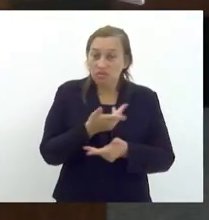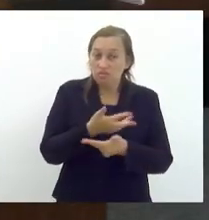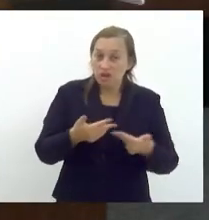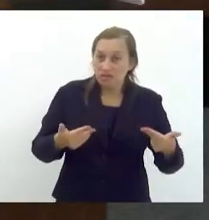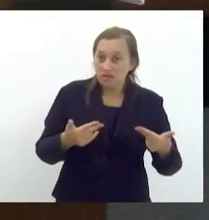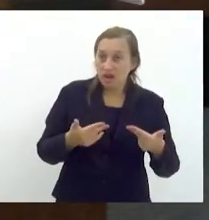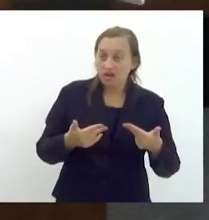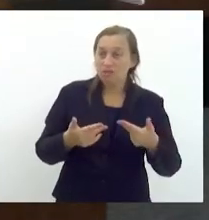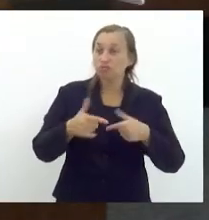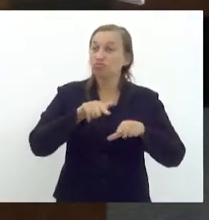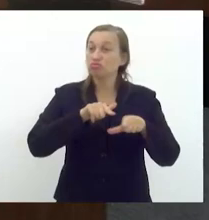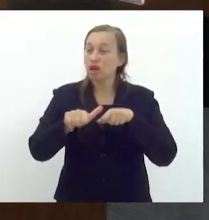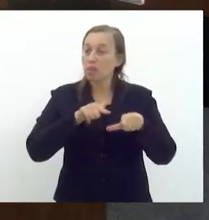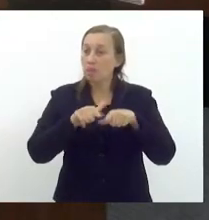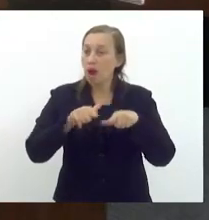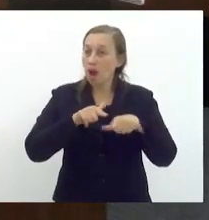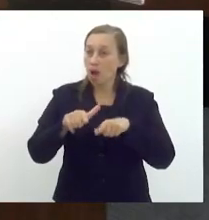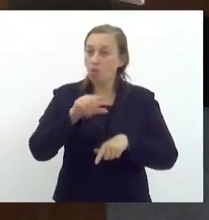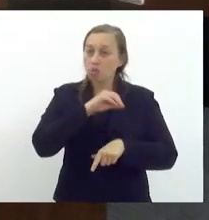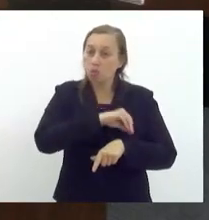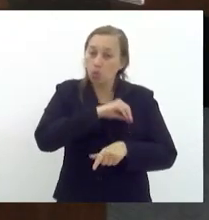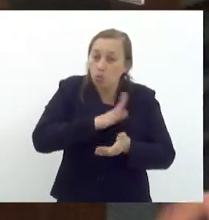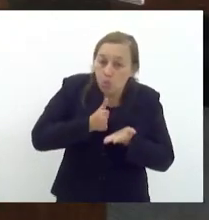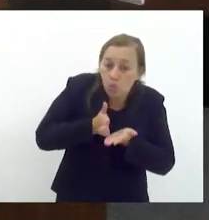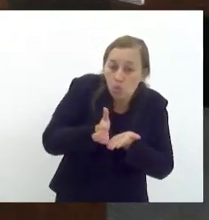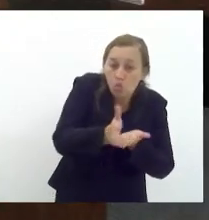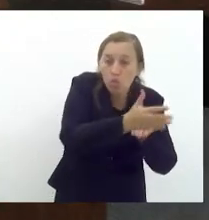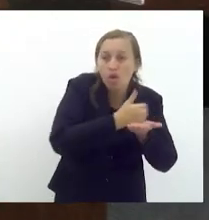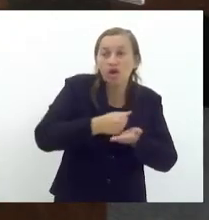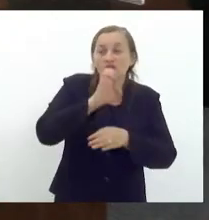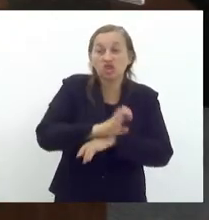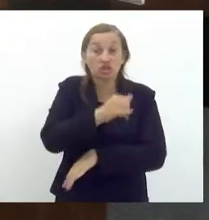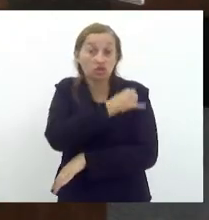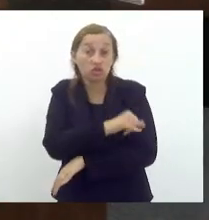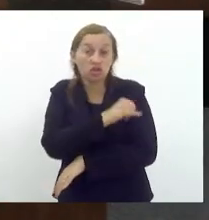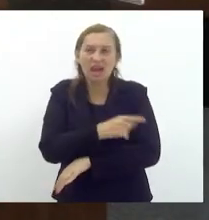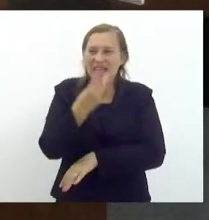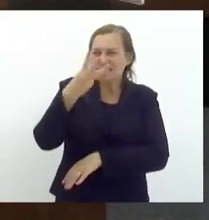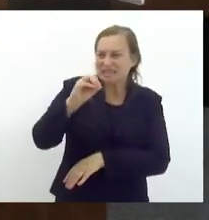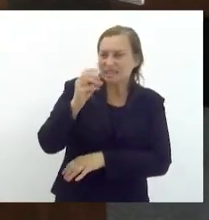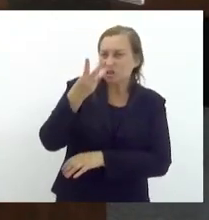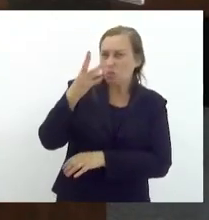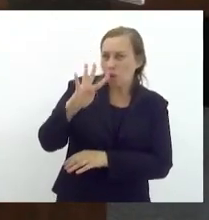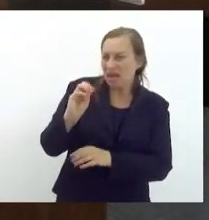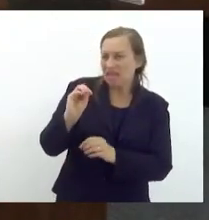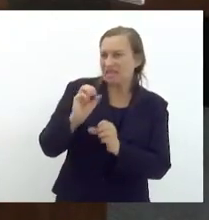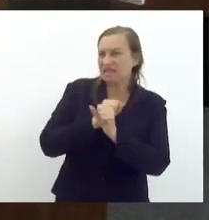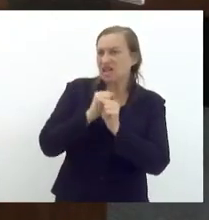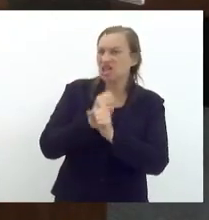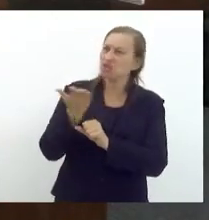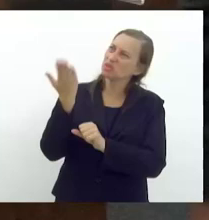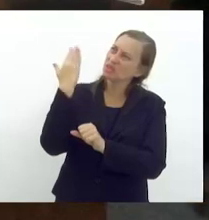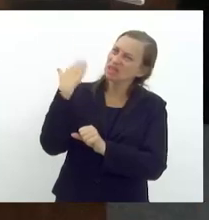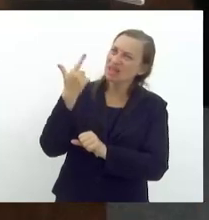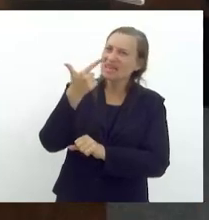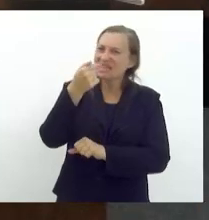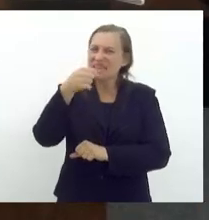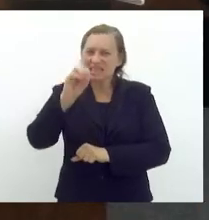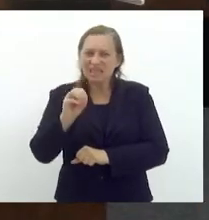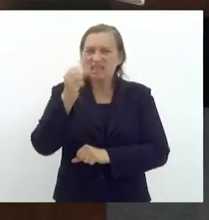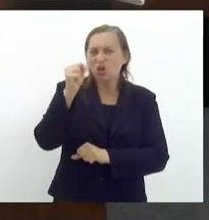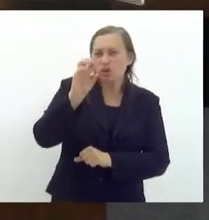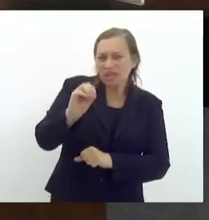emprego e para o momento de arrecadação no estado do Rio de Janeiro há 30 40 anos atrás na década de 70 80